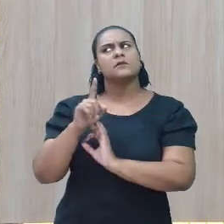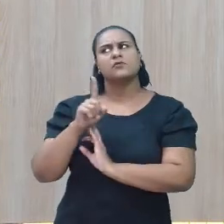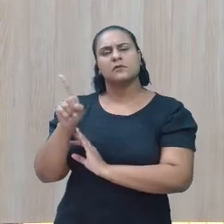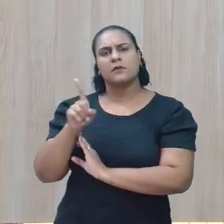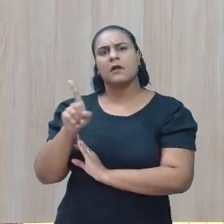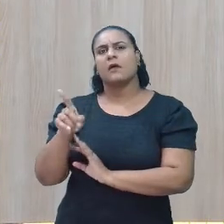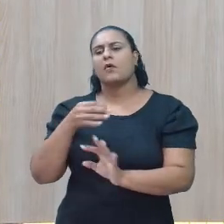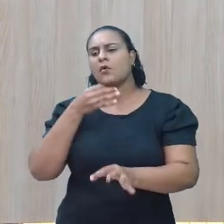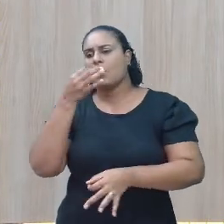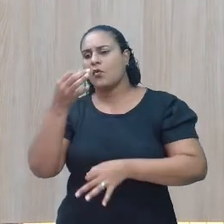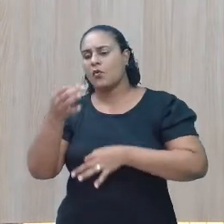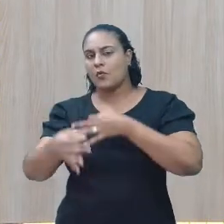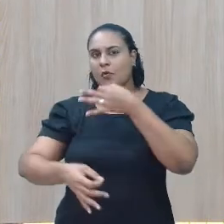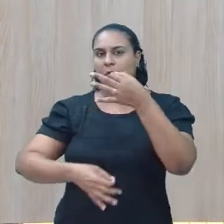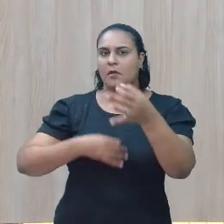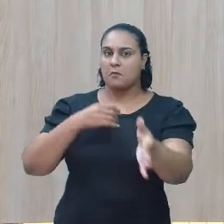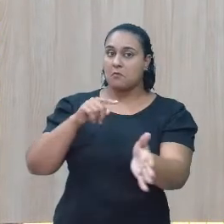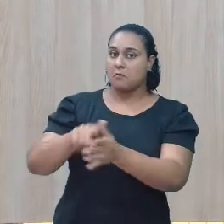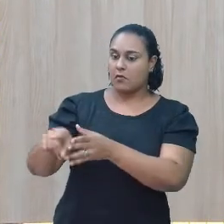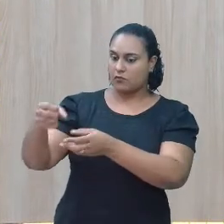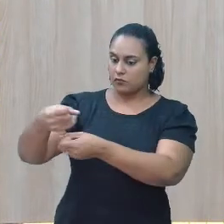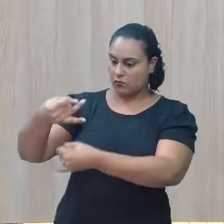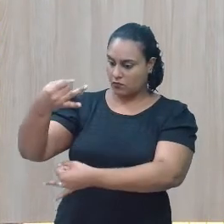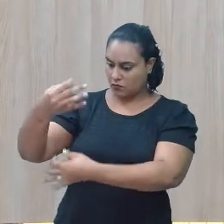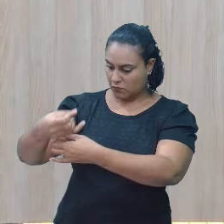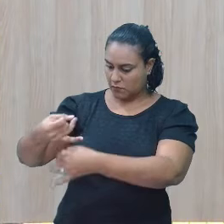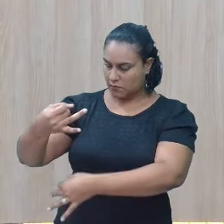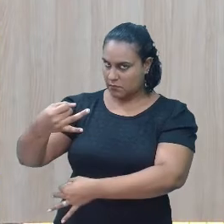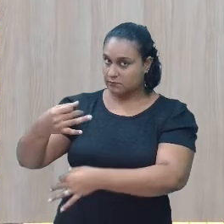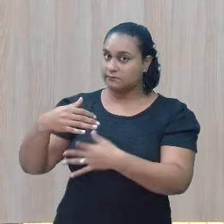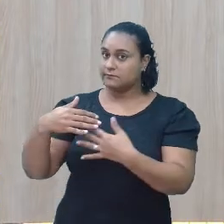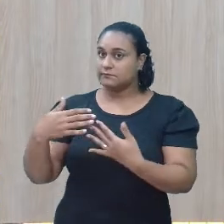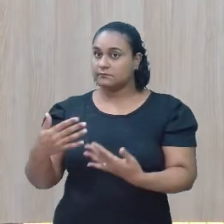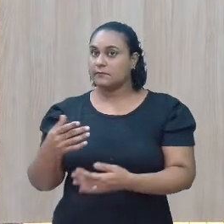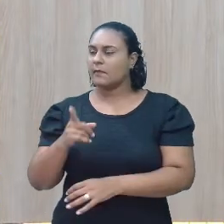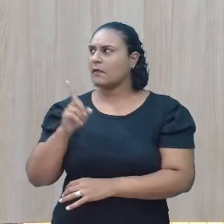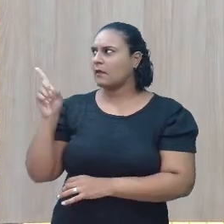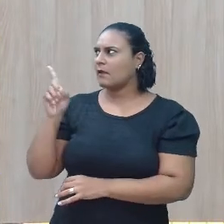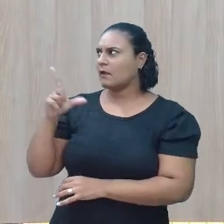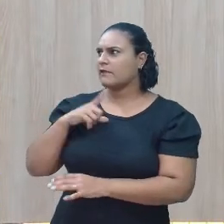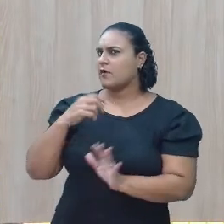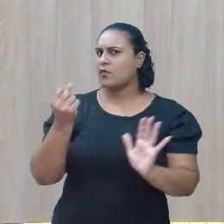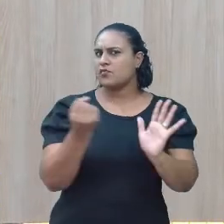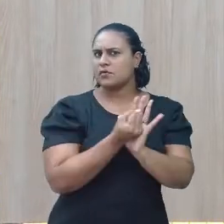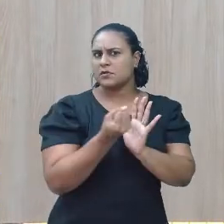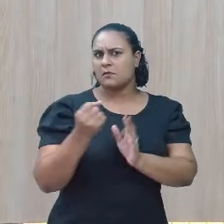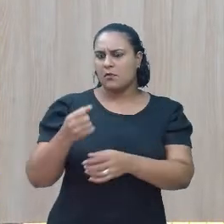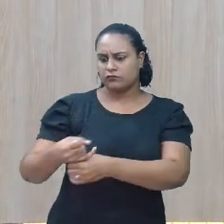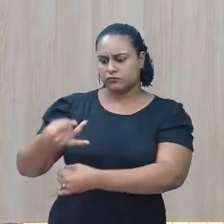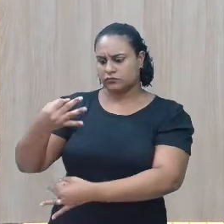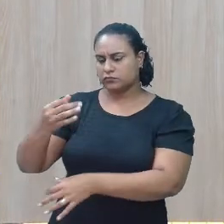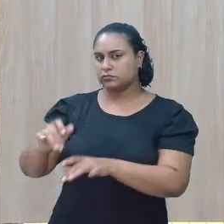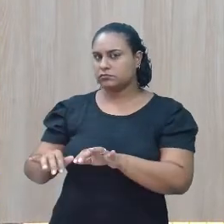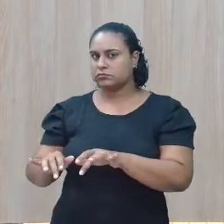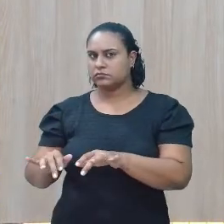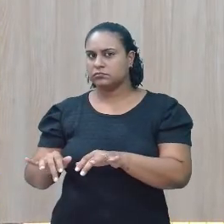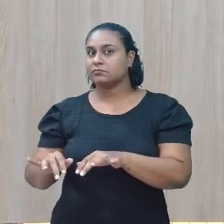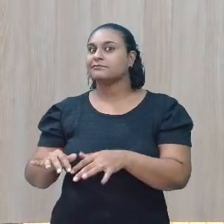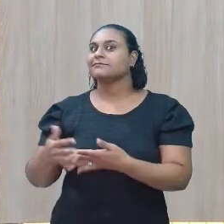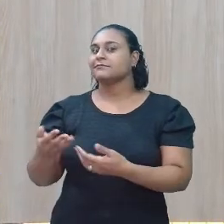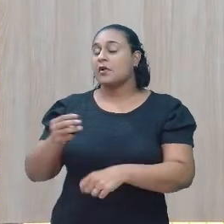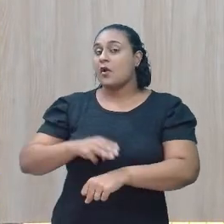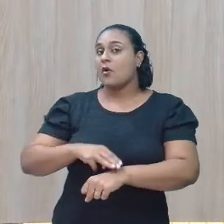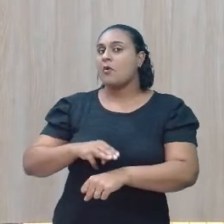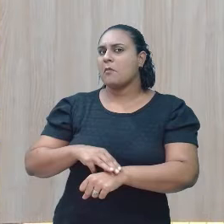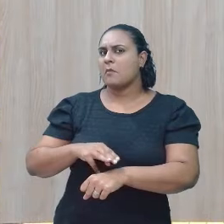lá a sua opinião e quando aparecer em algum momento da aula esses símbolos aí do chat, é porque é como se fosse aquele momento na